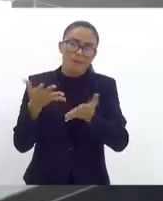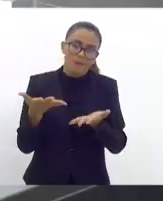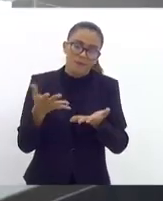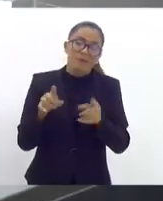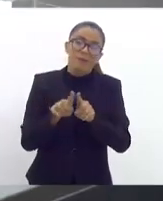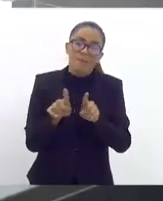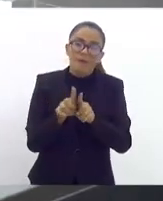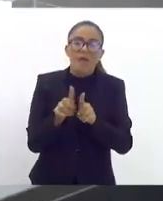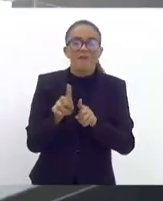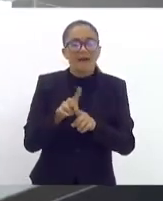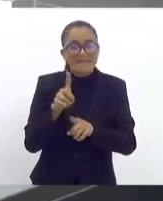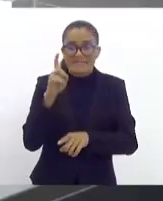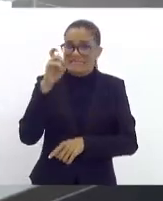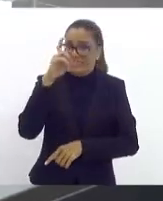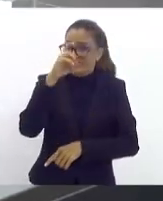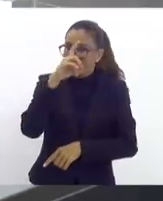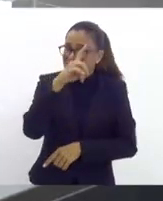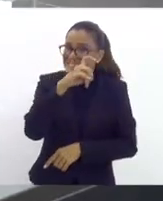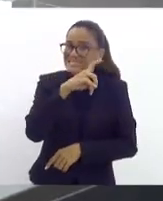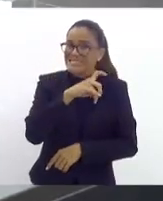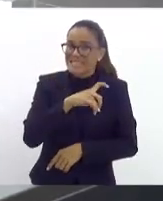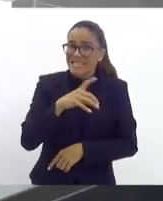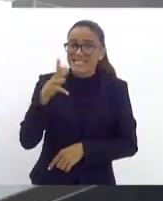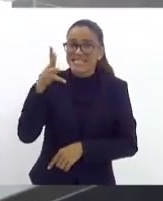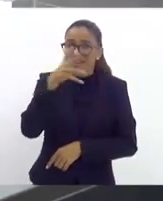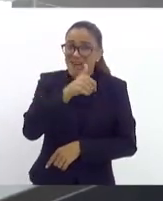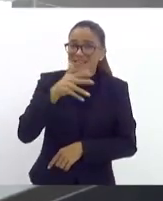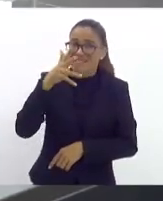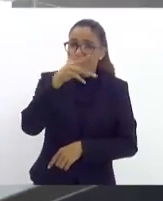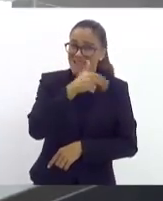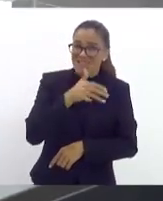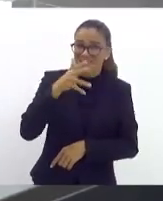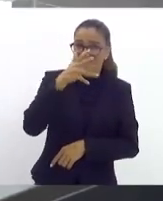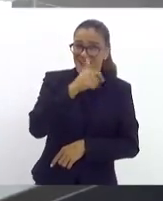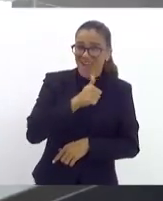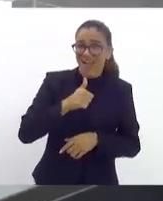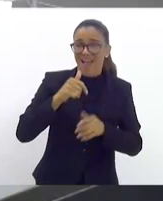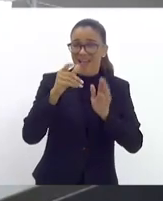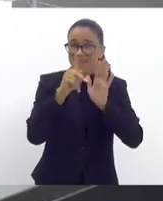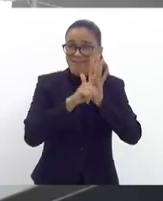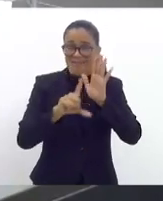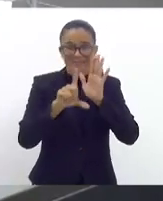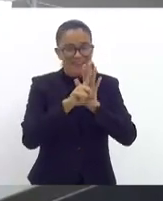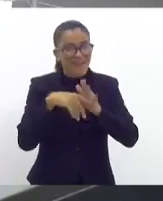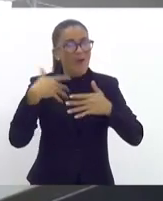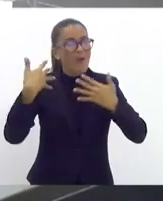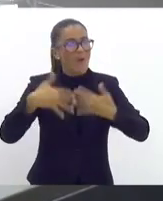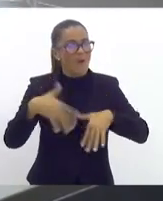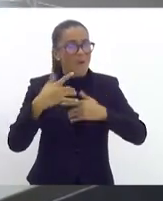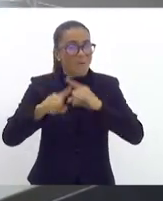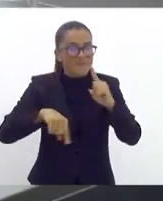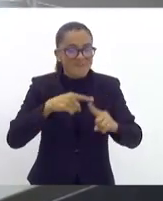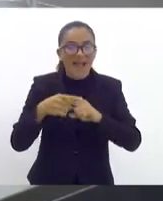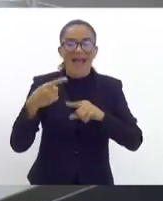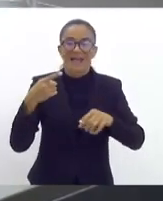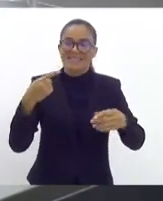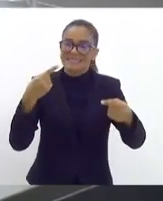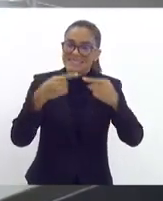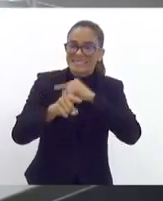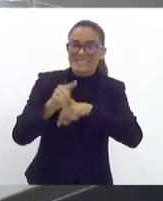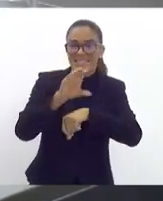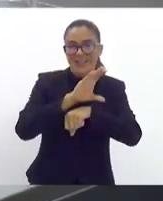espinhosa de tanto salvar e constitucionalidade como salvar da prejudicabilidade E aí enfrentar o tema mesmo por exemplo